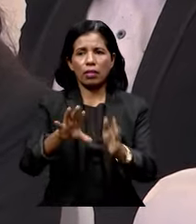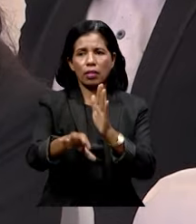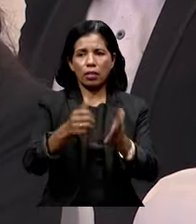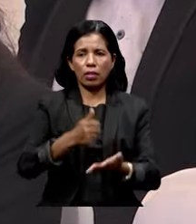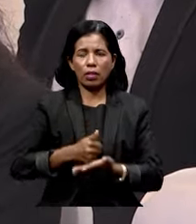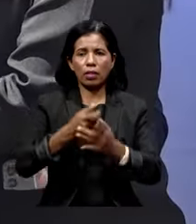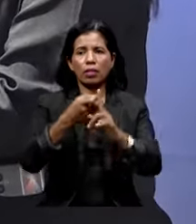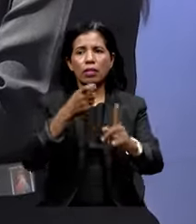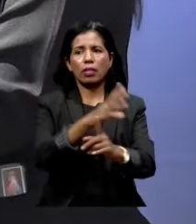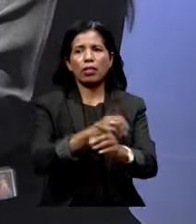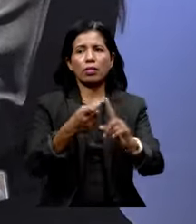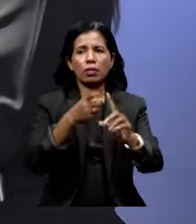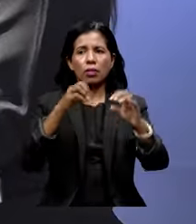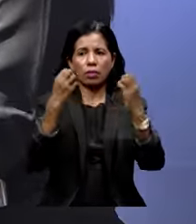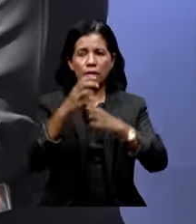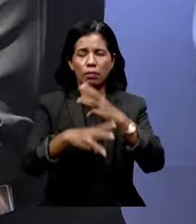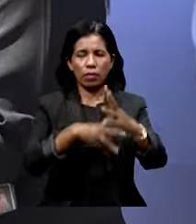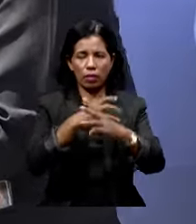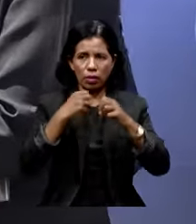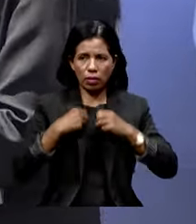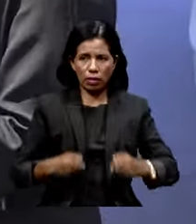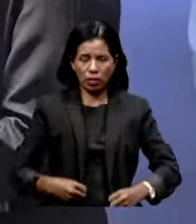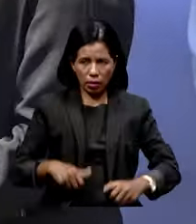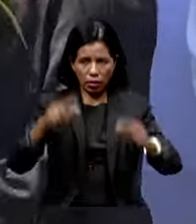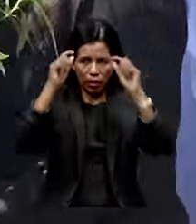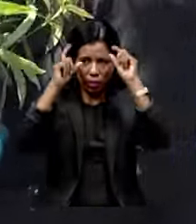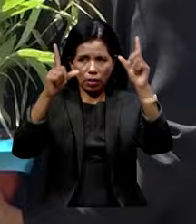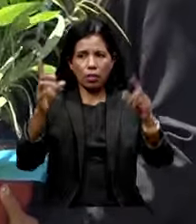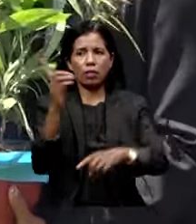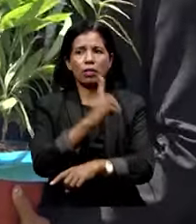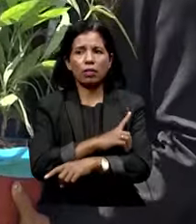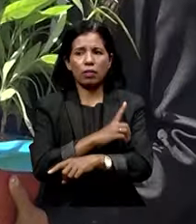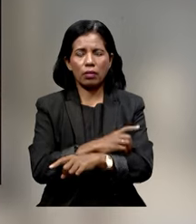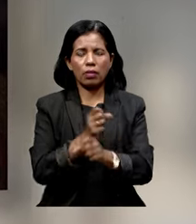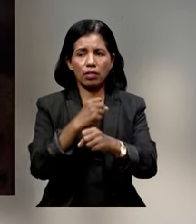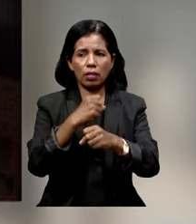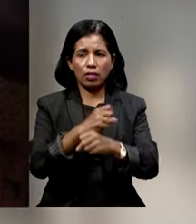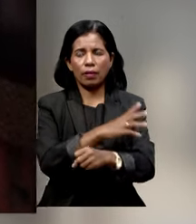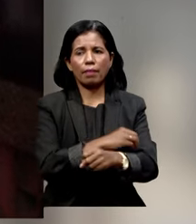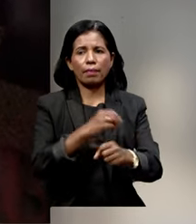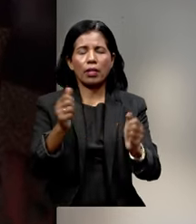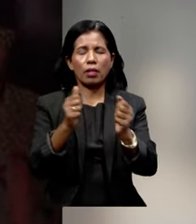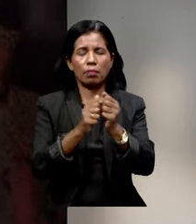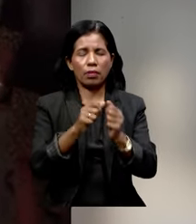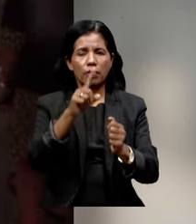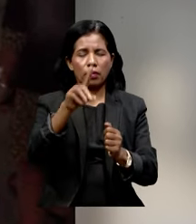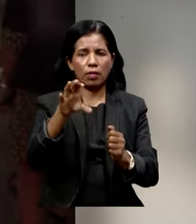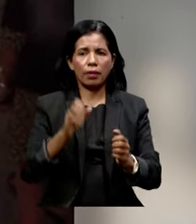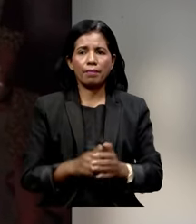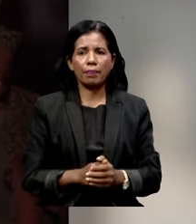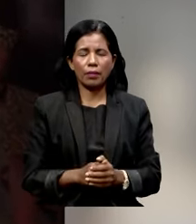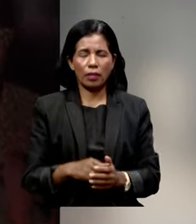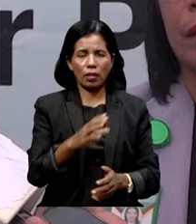ao oxigênio e a Organização Mundial da Saúde e Timor-Leste, onde cada loron se produz do cilindro a tosituresin. O oxigênio é